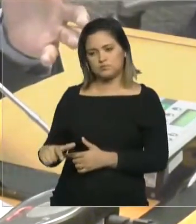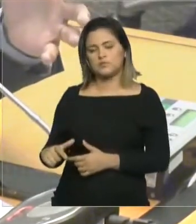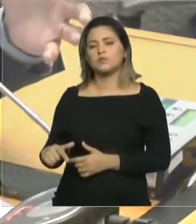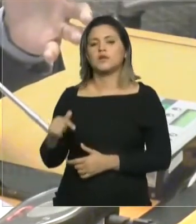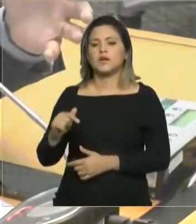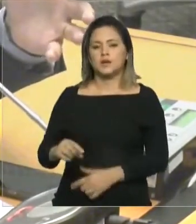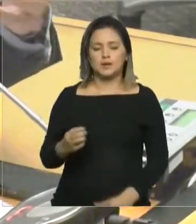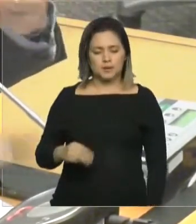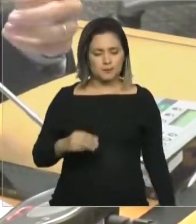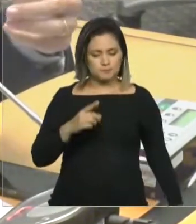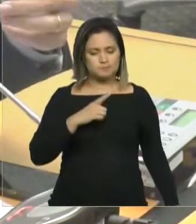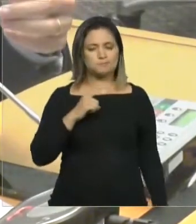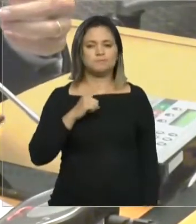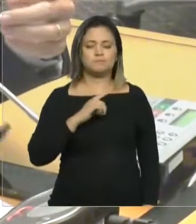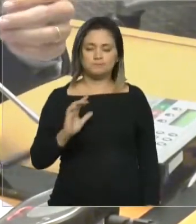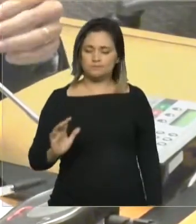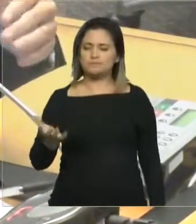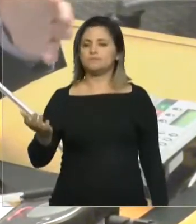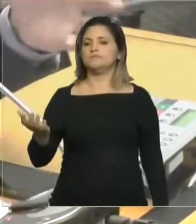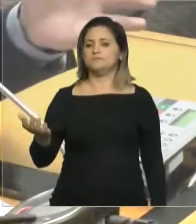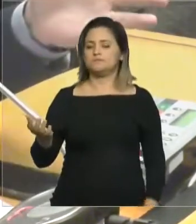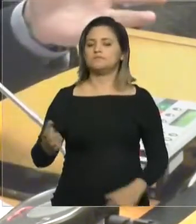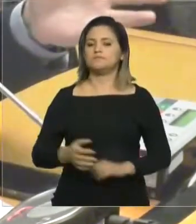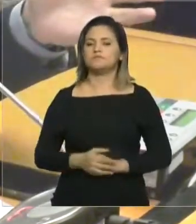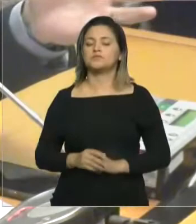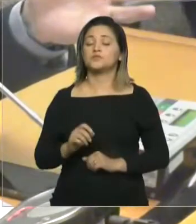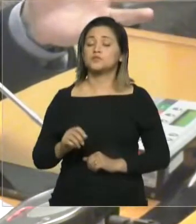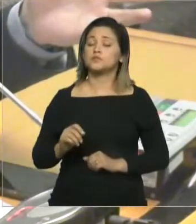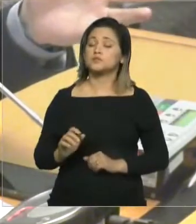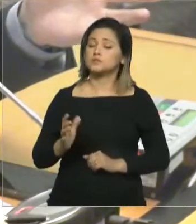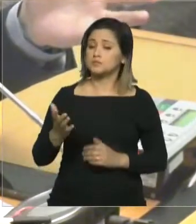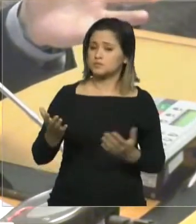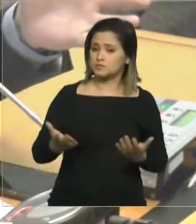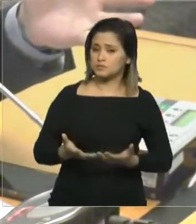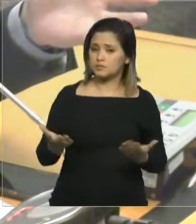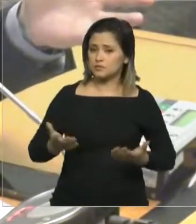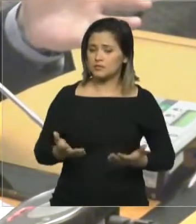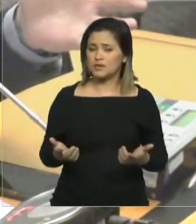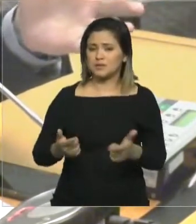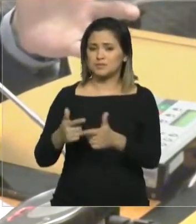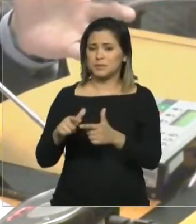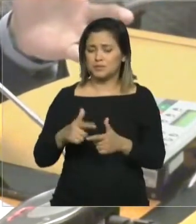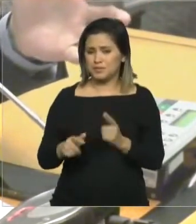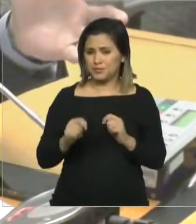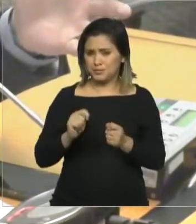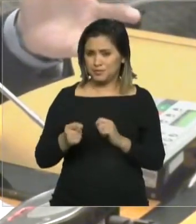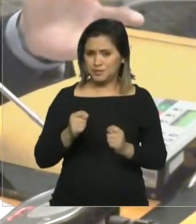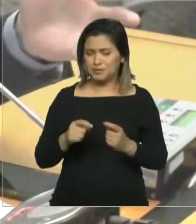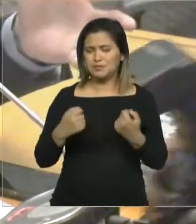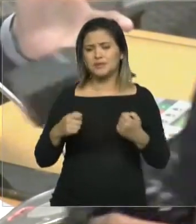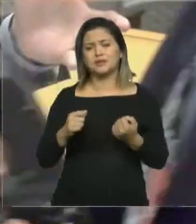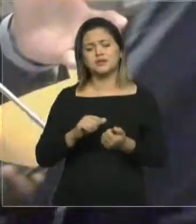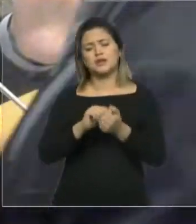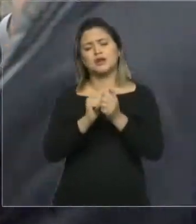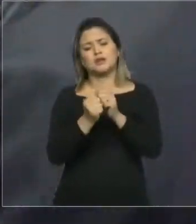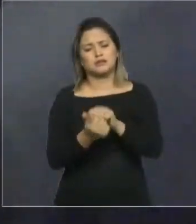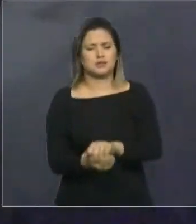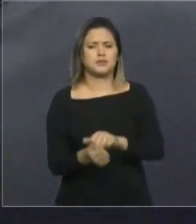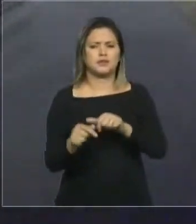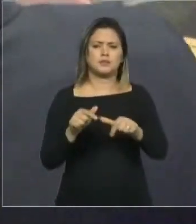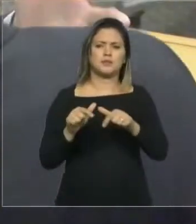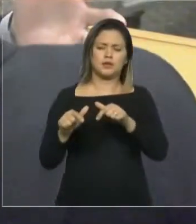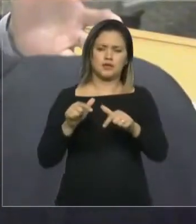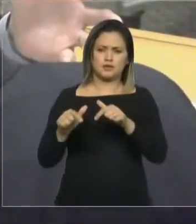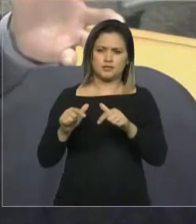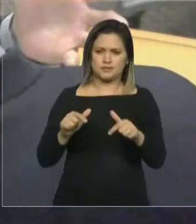inoportunamente, e o que existe são readequações de serviços, porque o Estado, que tem a sua competência alta complexidade, e assim deve